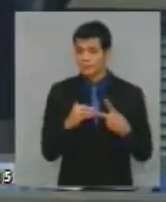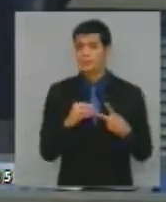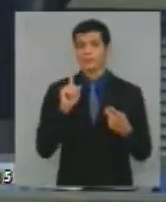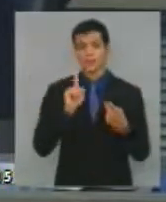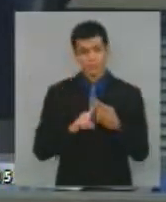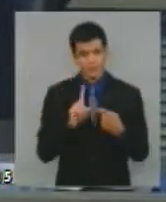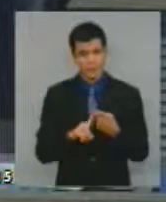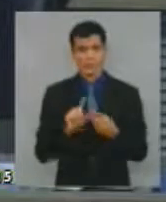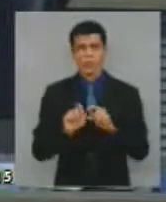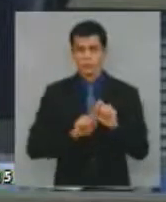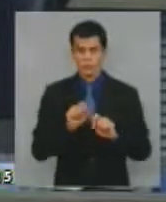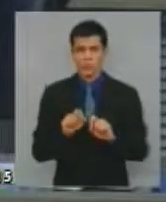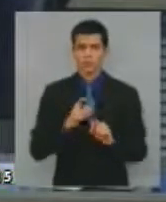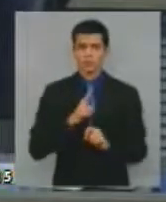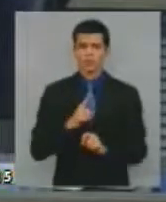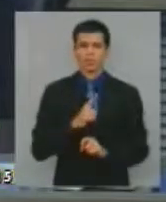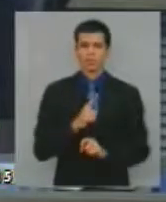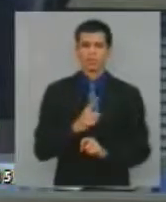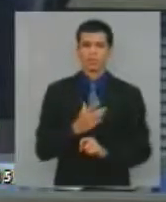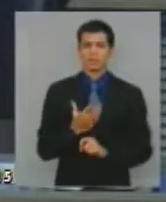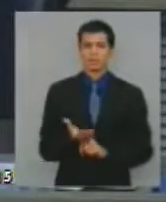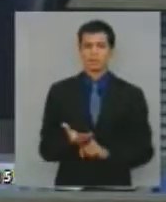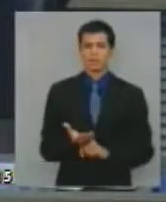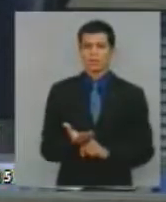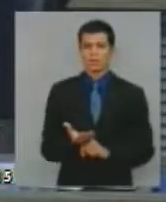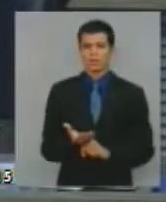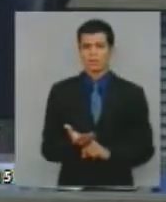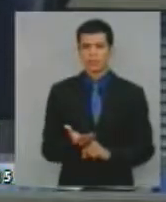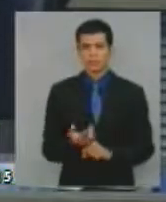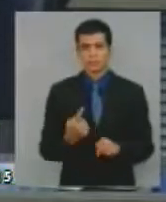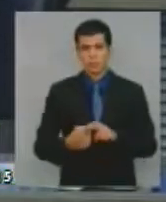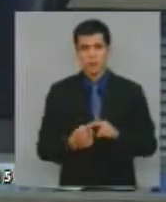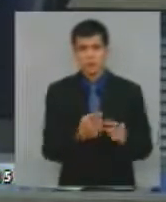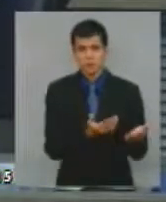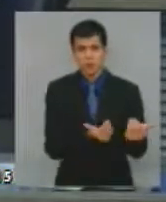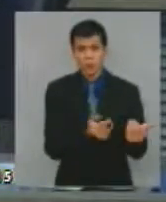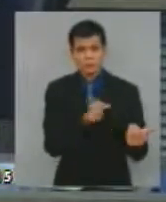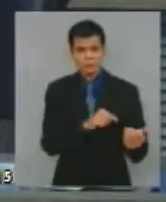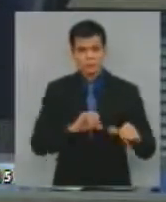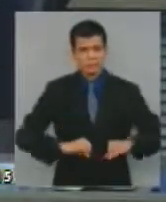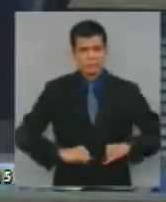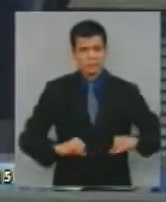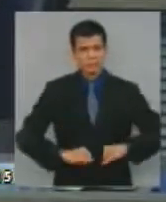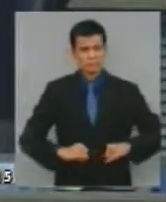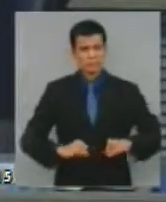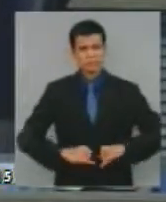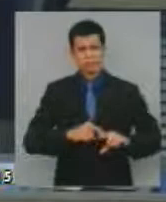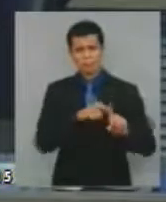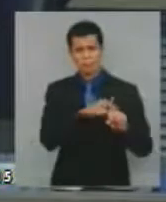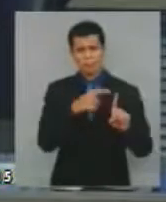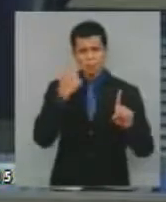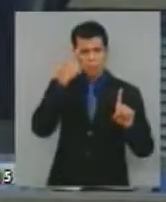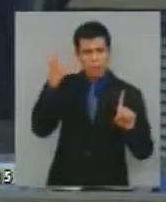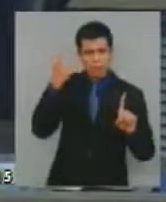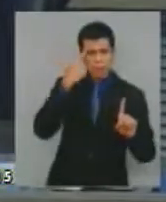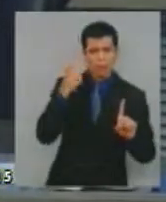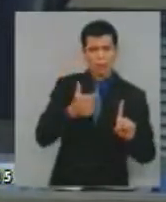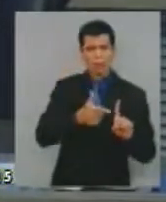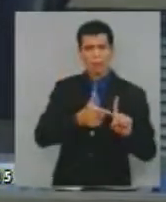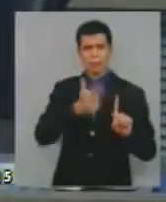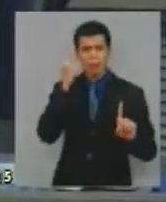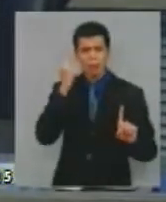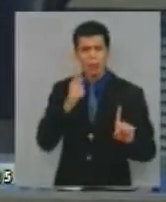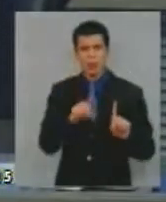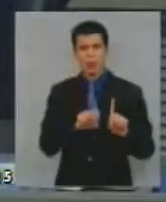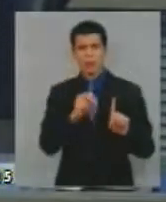esses adolescentes sofrem esse tipo de violência devido à falta de educação, à